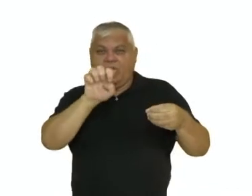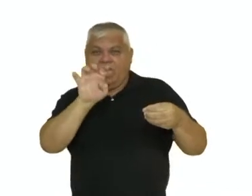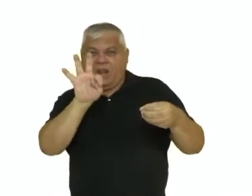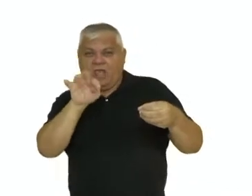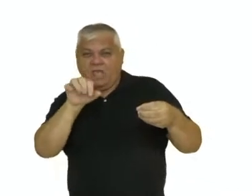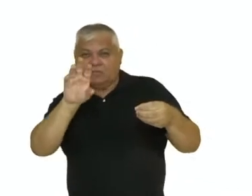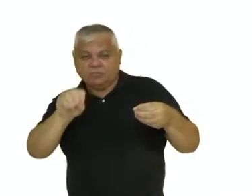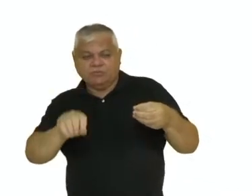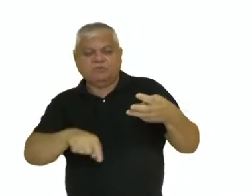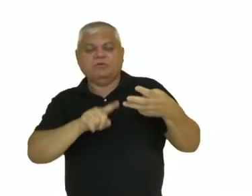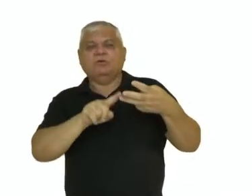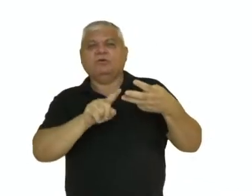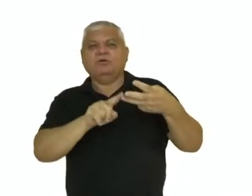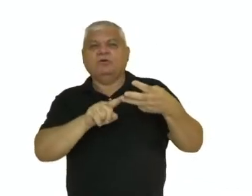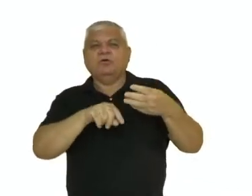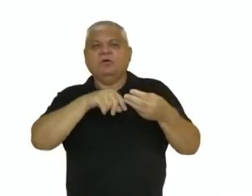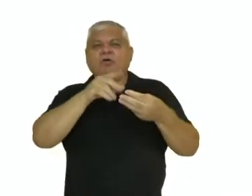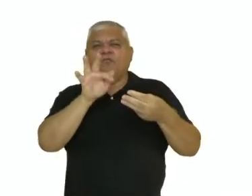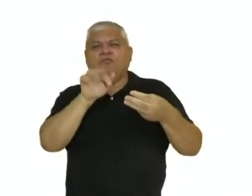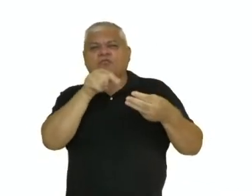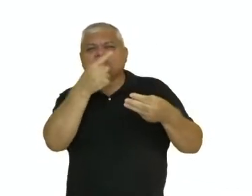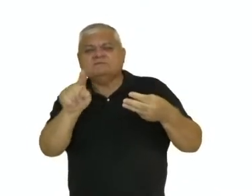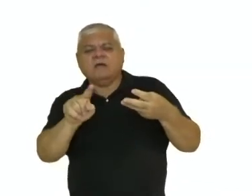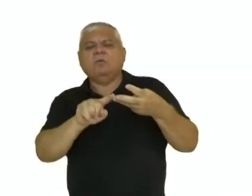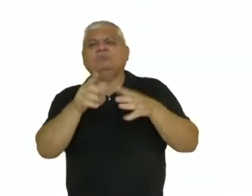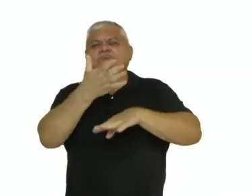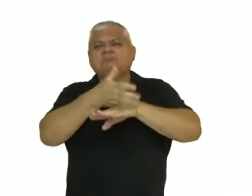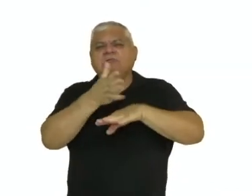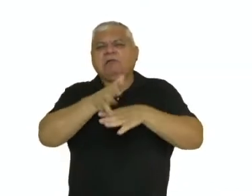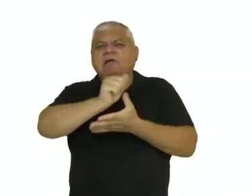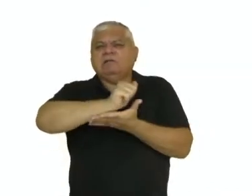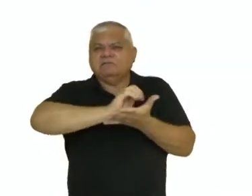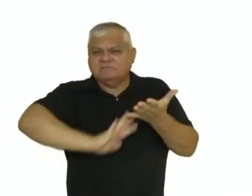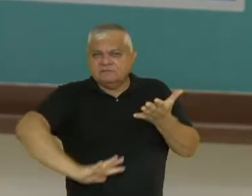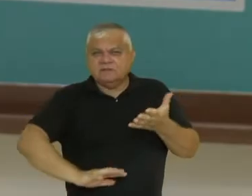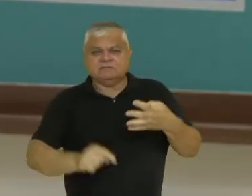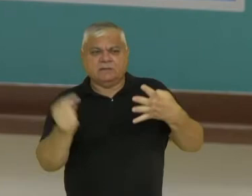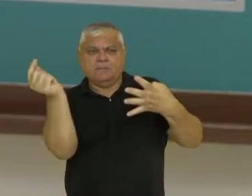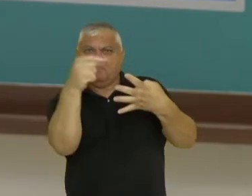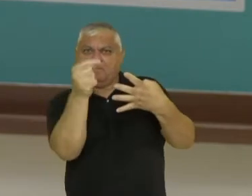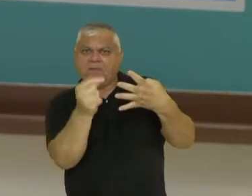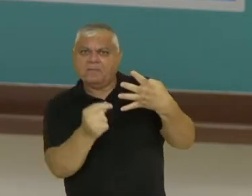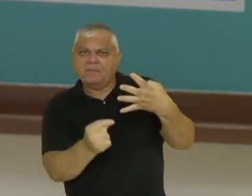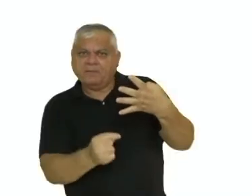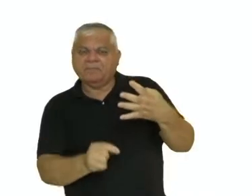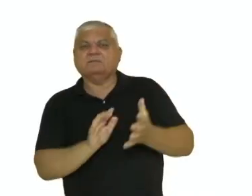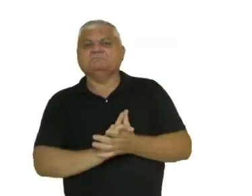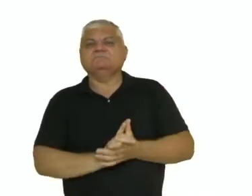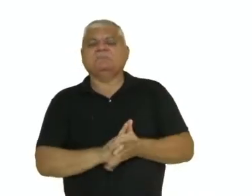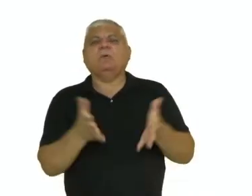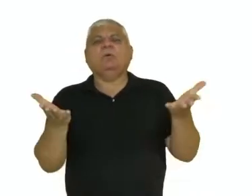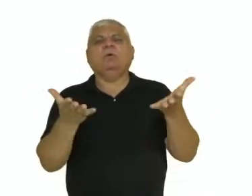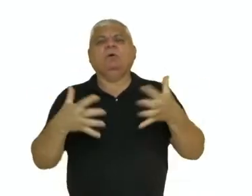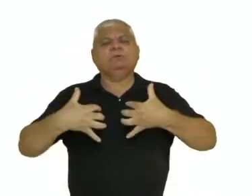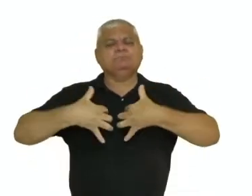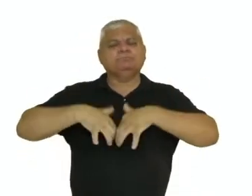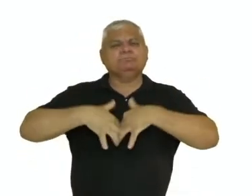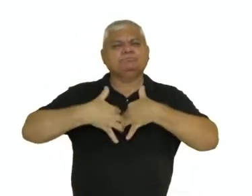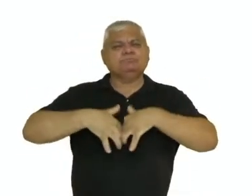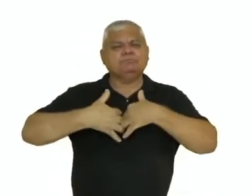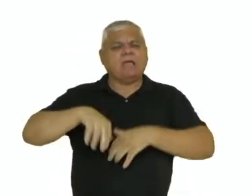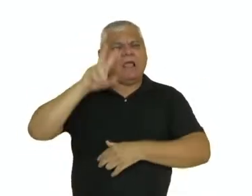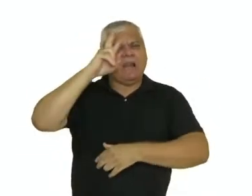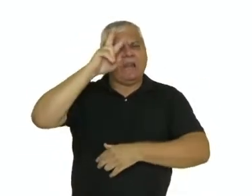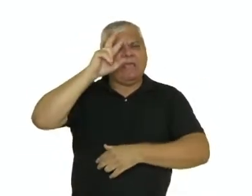fusão e fissão nuclear e praticar o conhecimento com atividades. E os questionamentos de hoje? Você se recorda do conceito